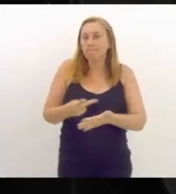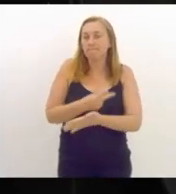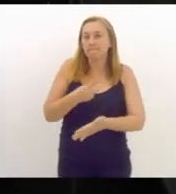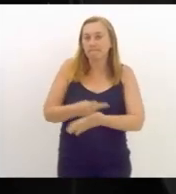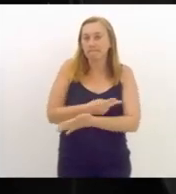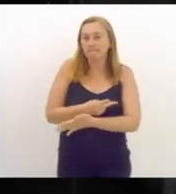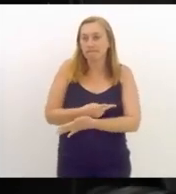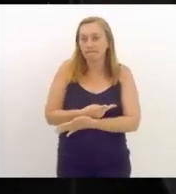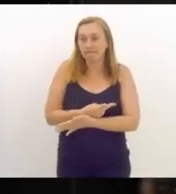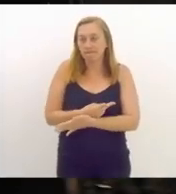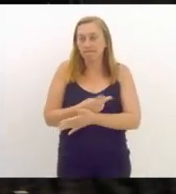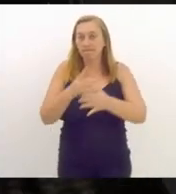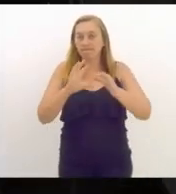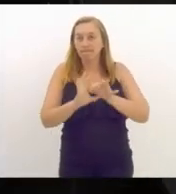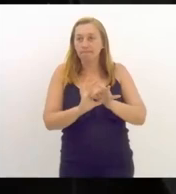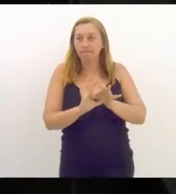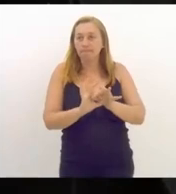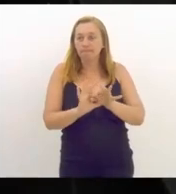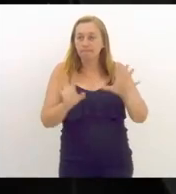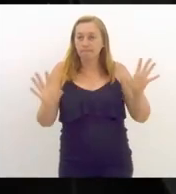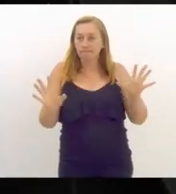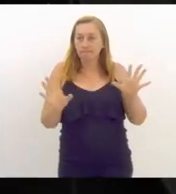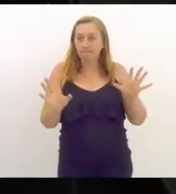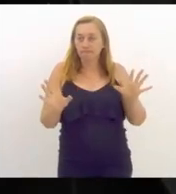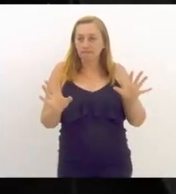Democráticos e decisões